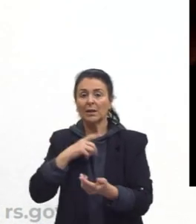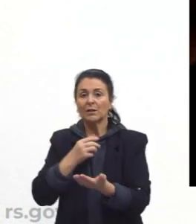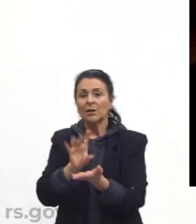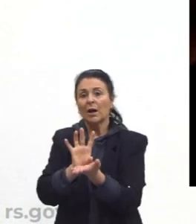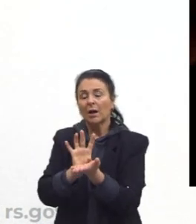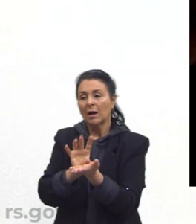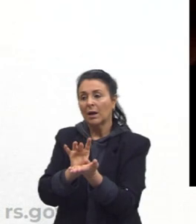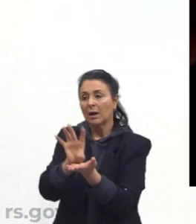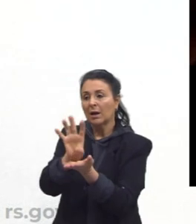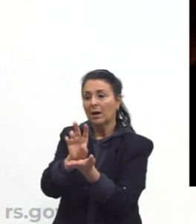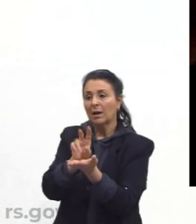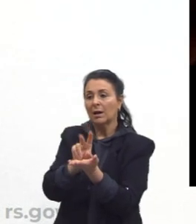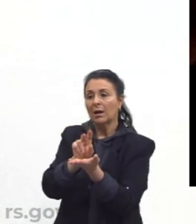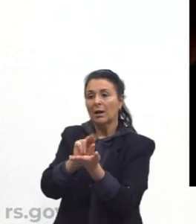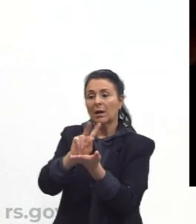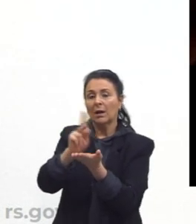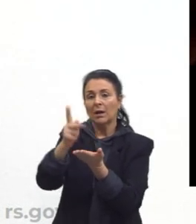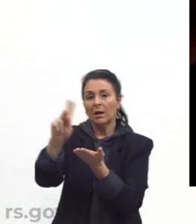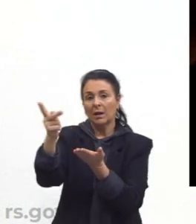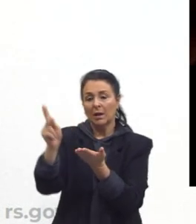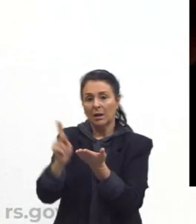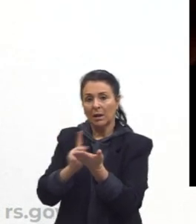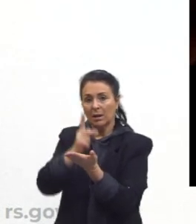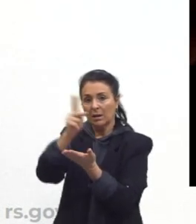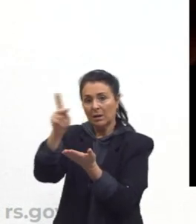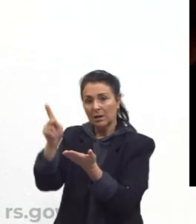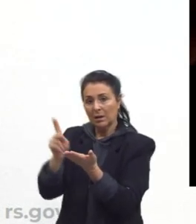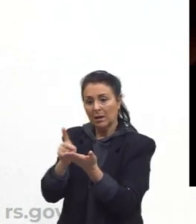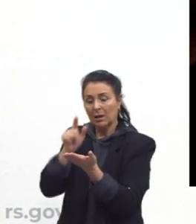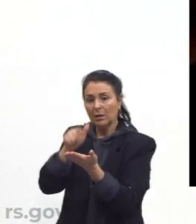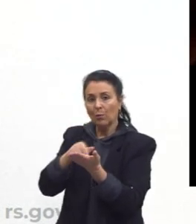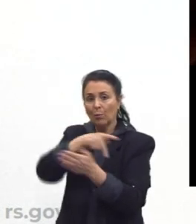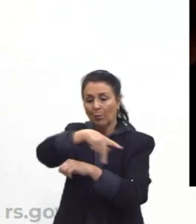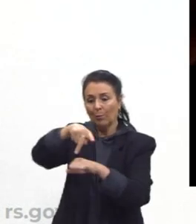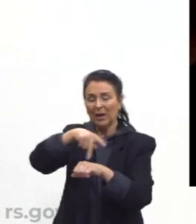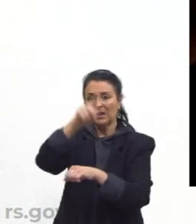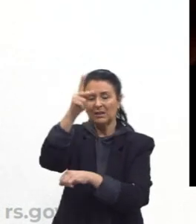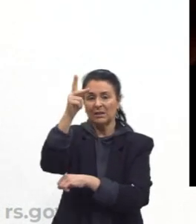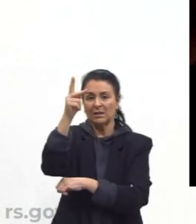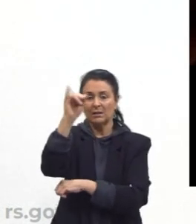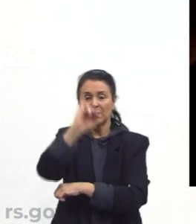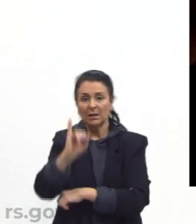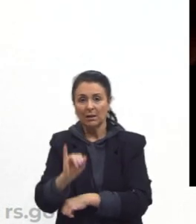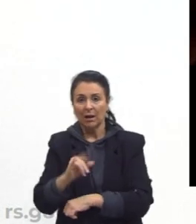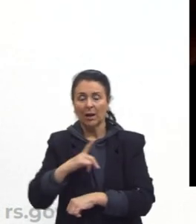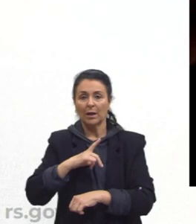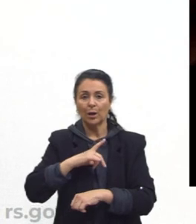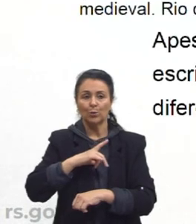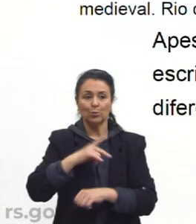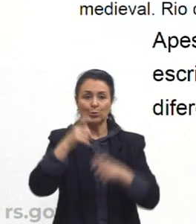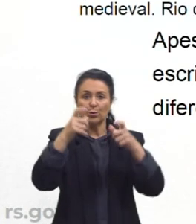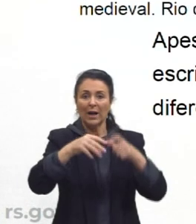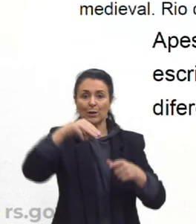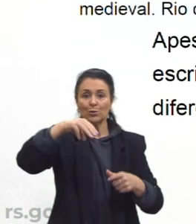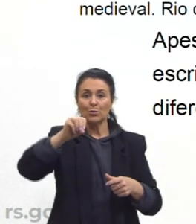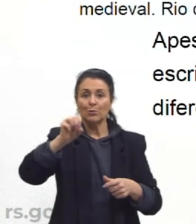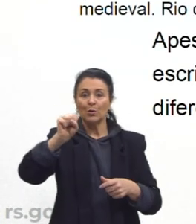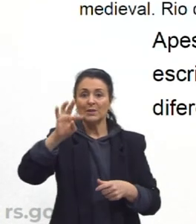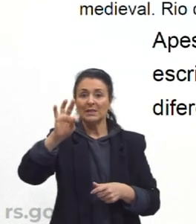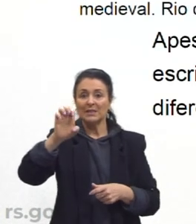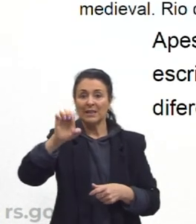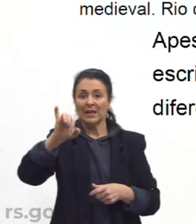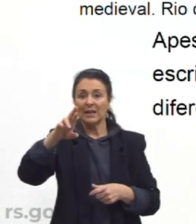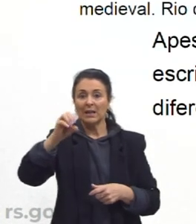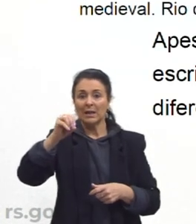No Monge beneditino na Itália clique variantes antes os os Mosteiros algo muito característico durante a